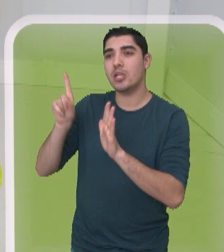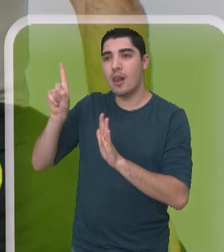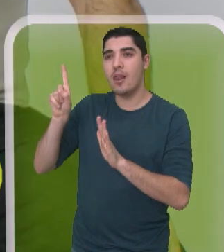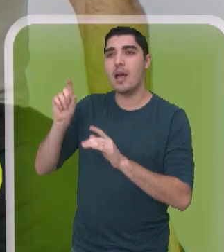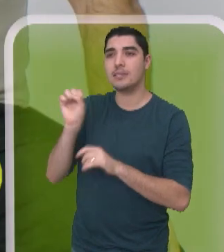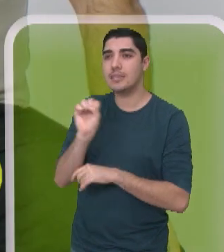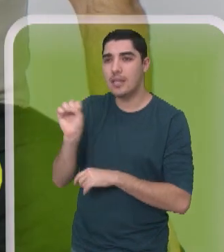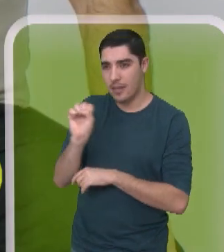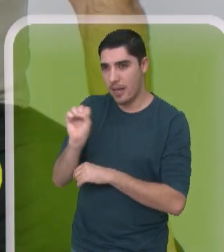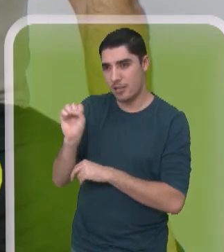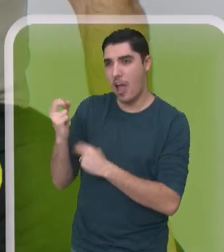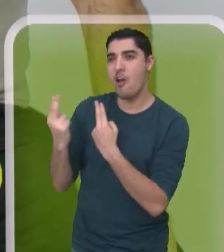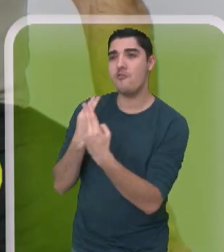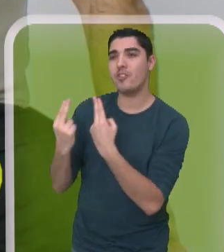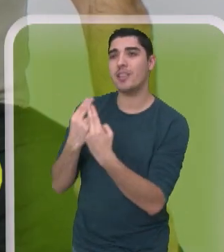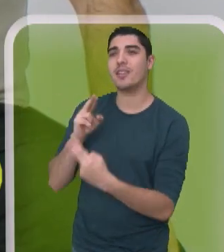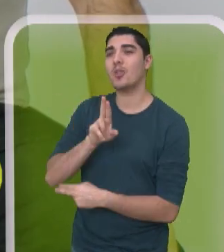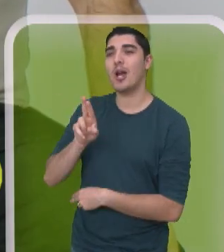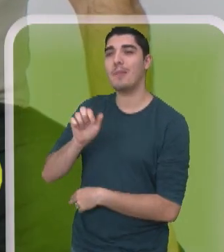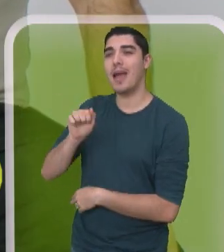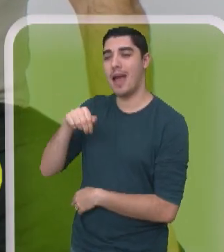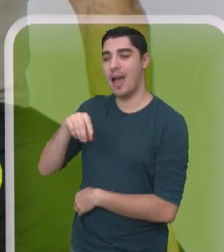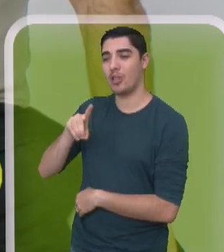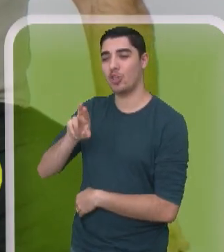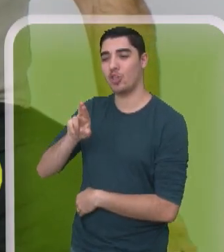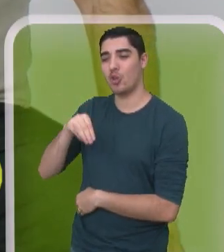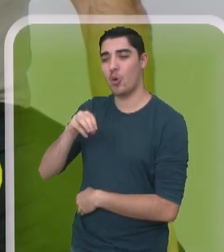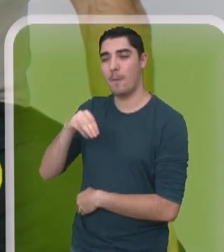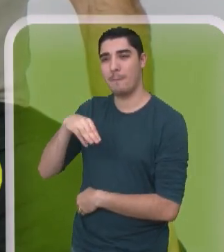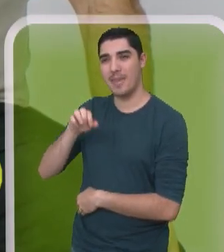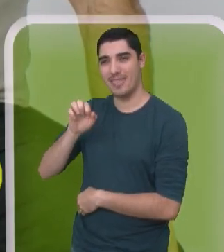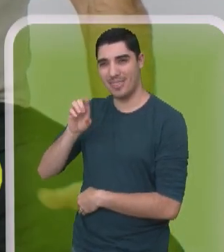Andrômeda. Então, nós sempre